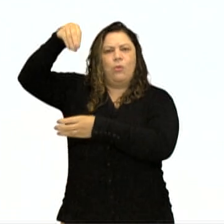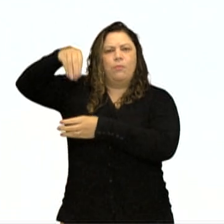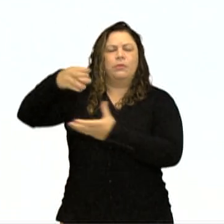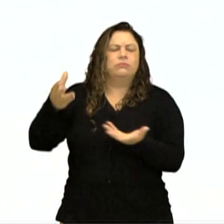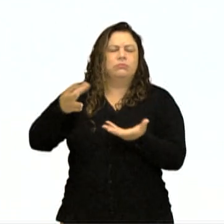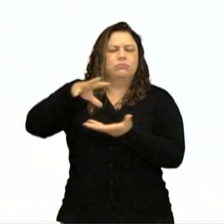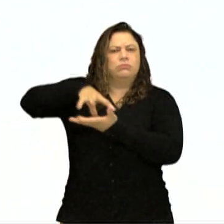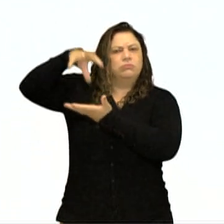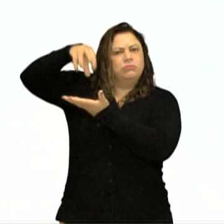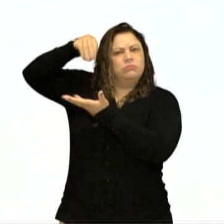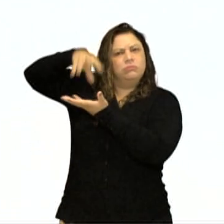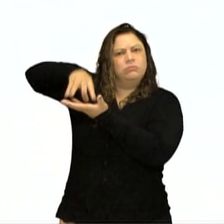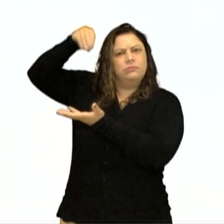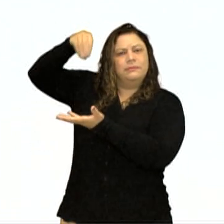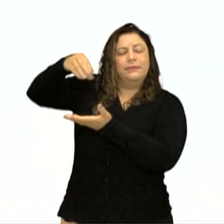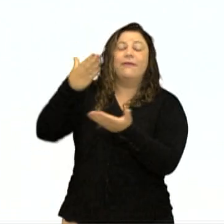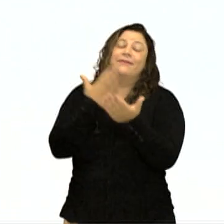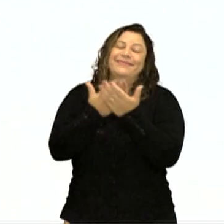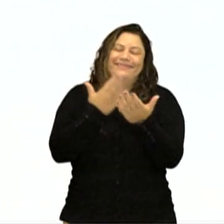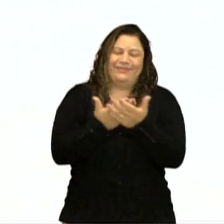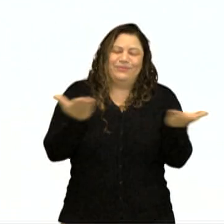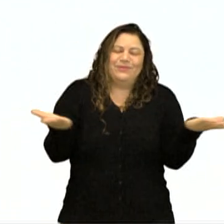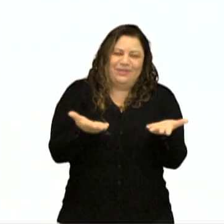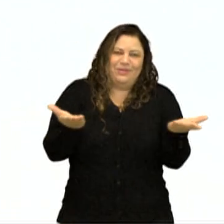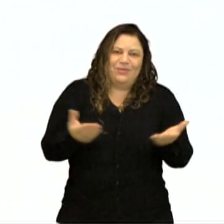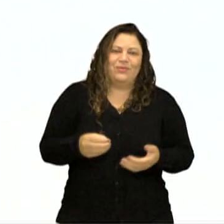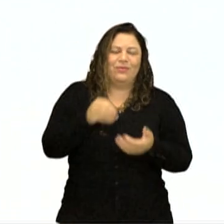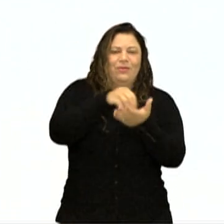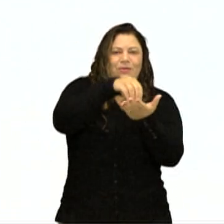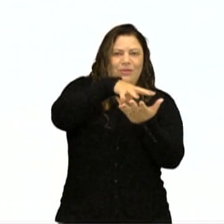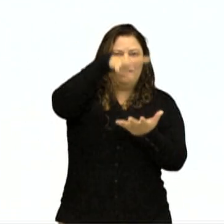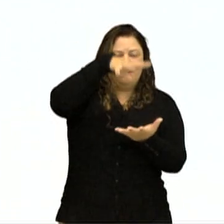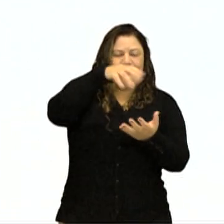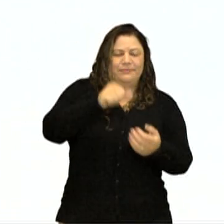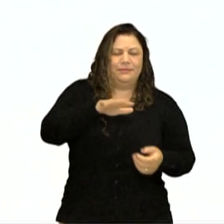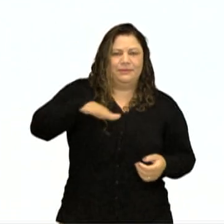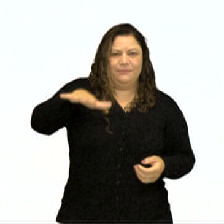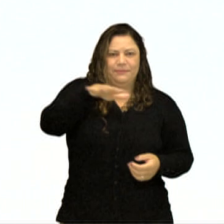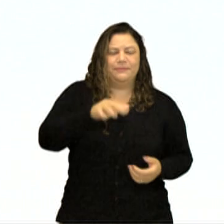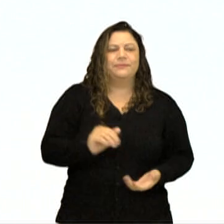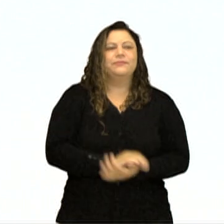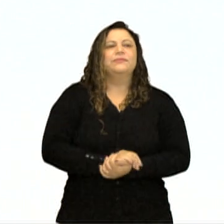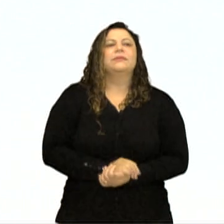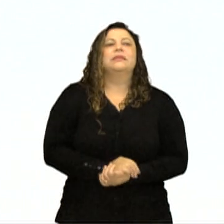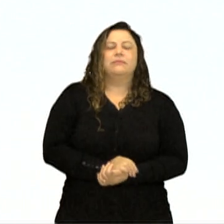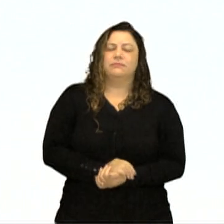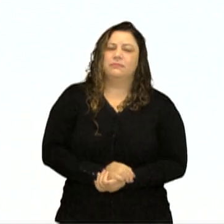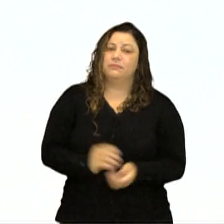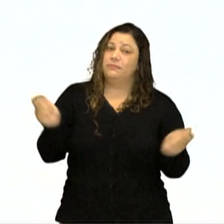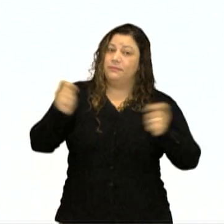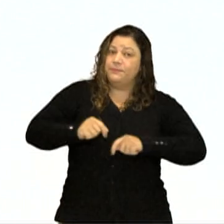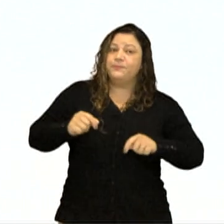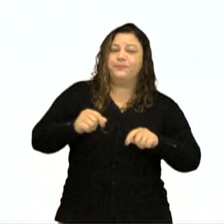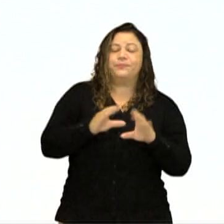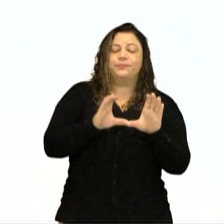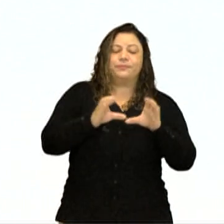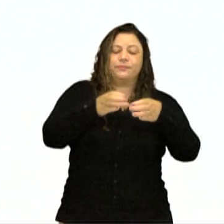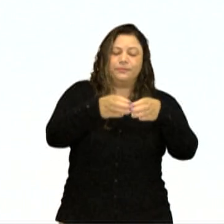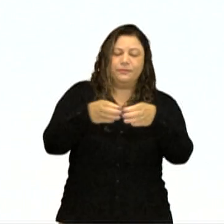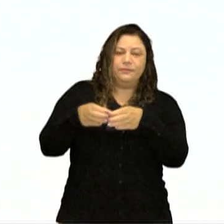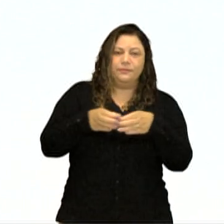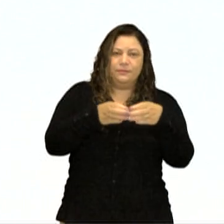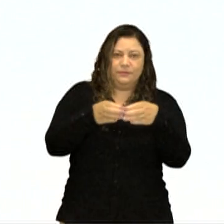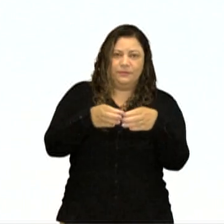esses aqui que a gente vai estar estudando esse ano em geometria espacial. Então, os corpos redondos, que a gente já conversou em outros vídeos, é aquele